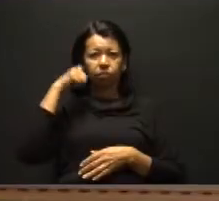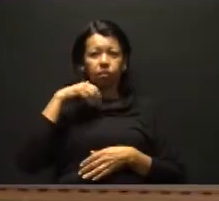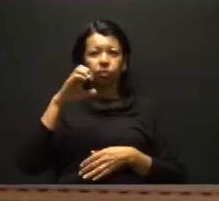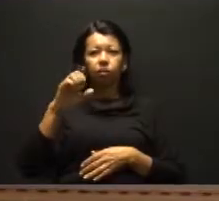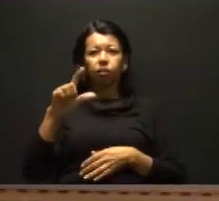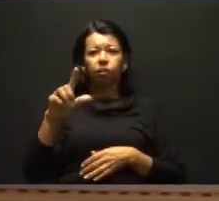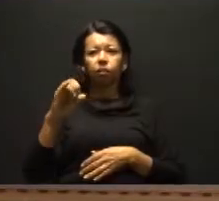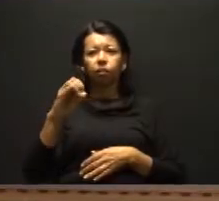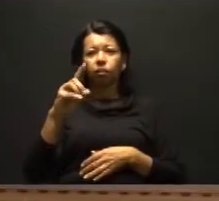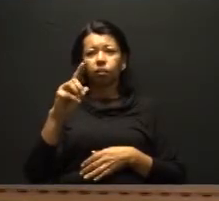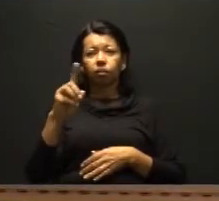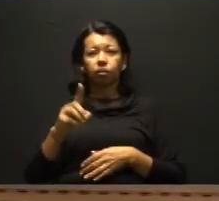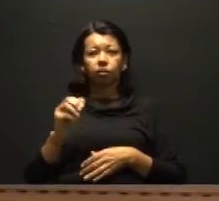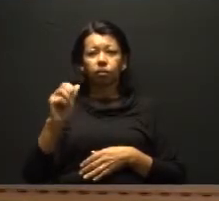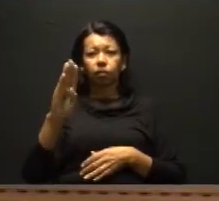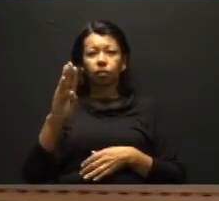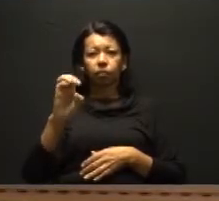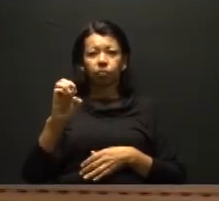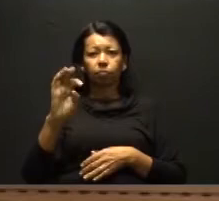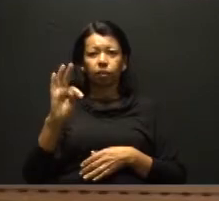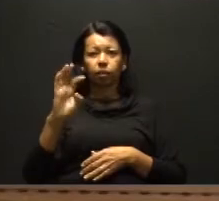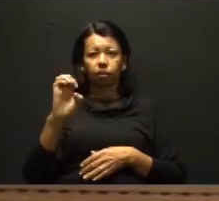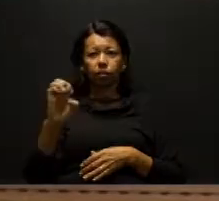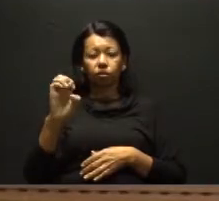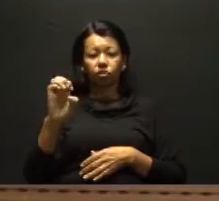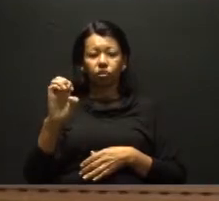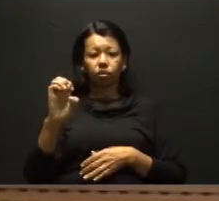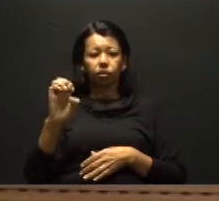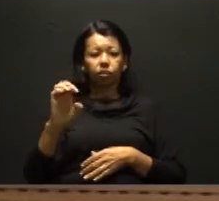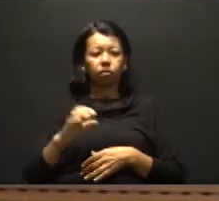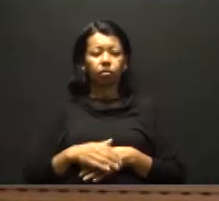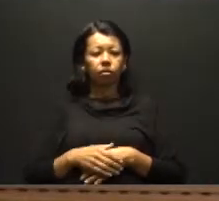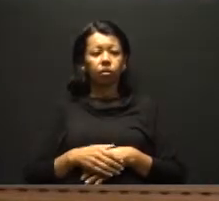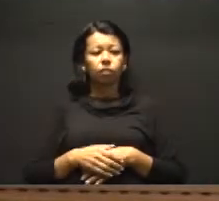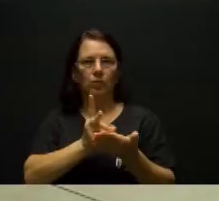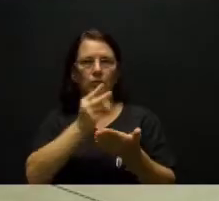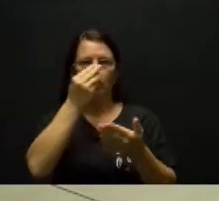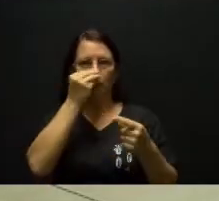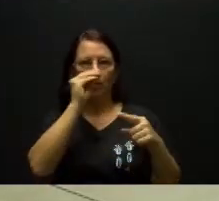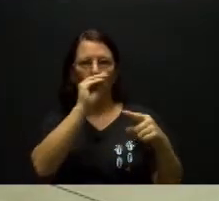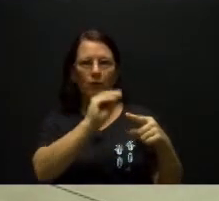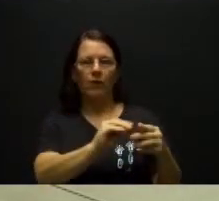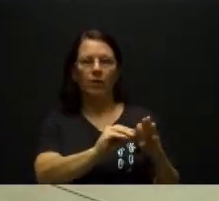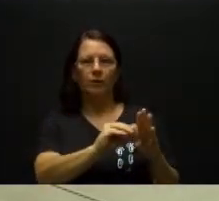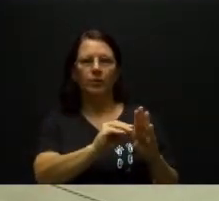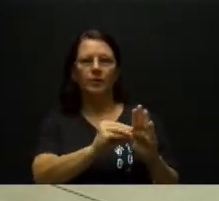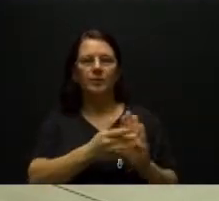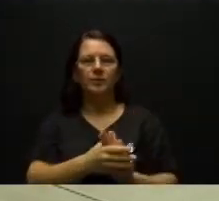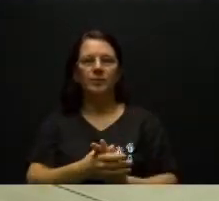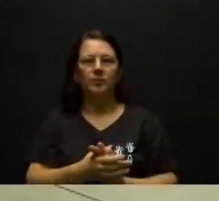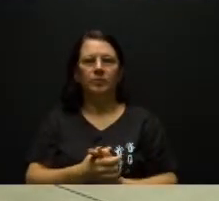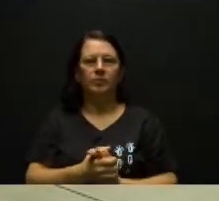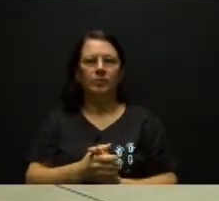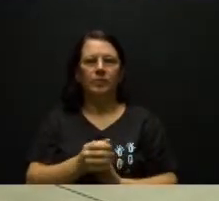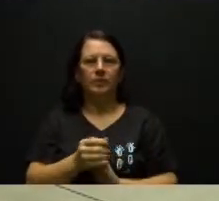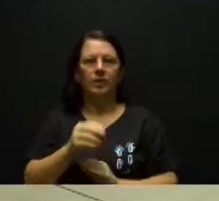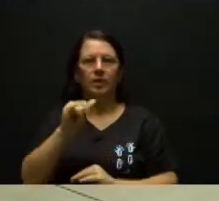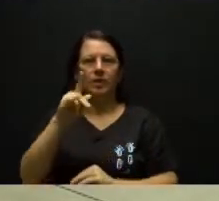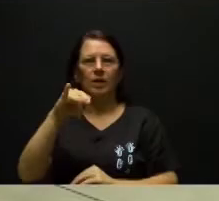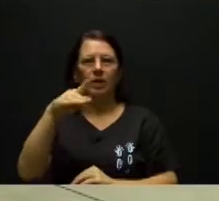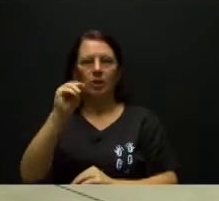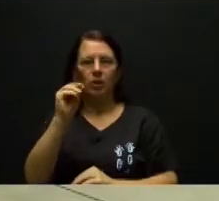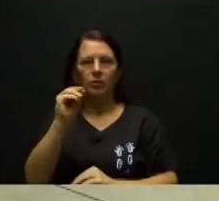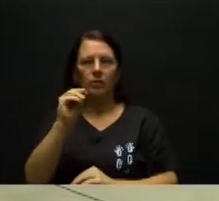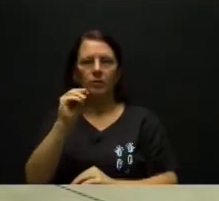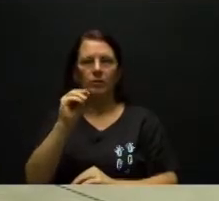padrão dos servidores municipais retroativos a 1º de maio e que altera de R$ 15 para R$ 20 diários o